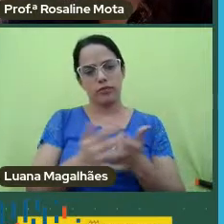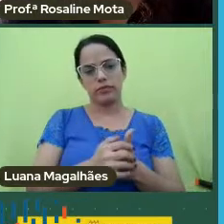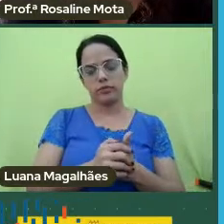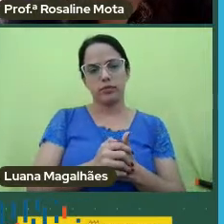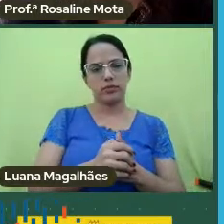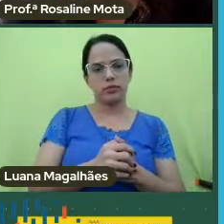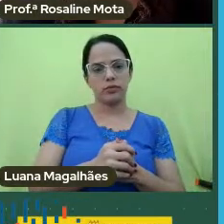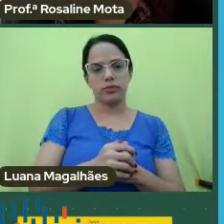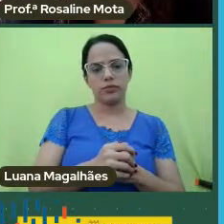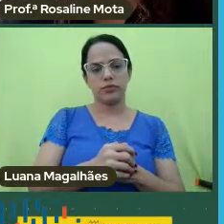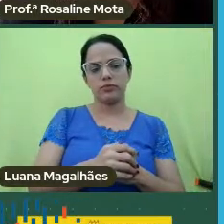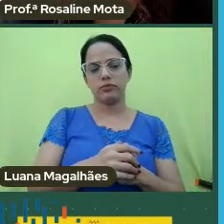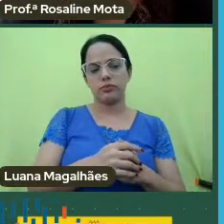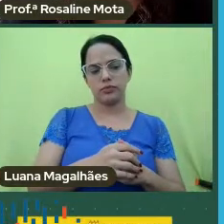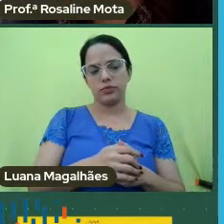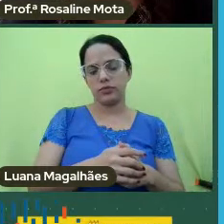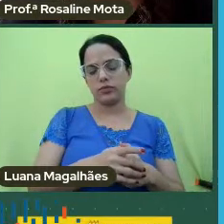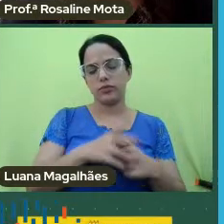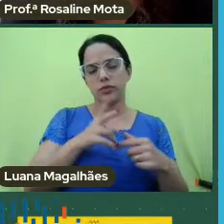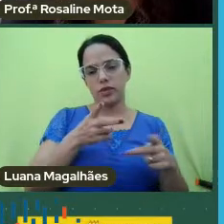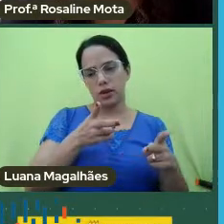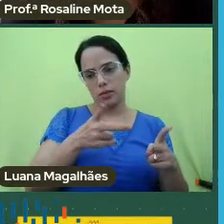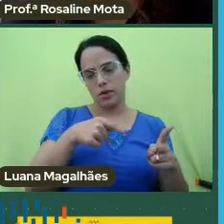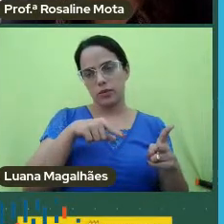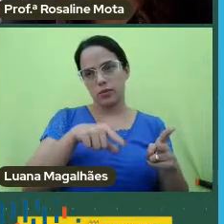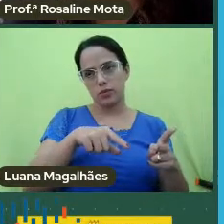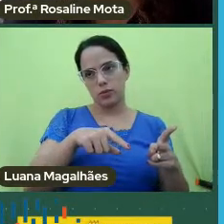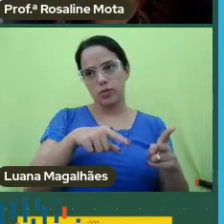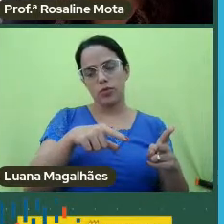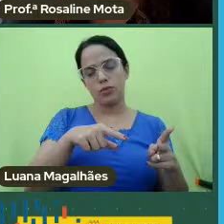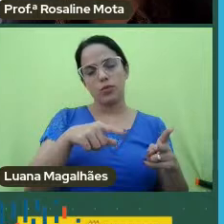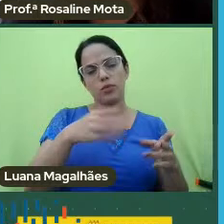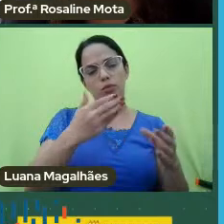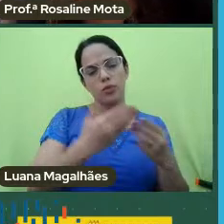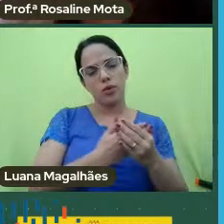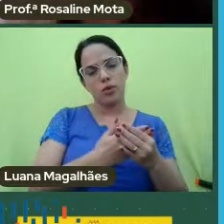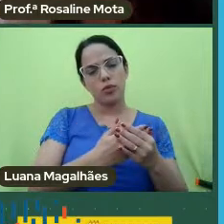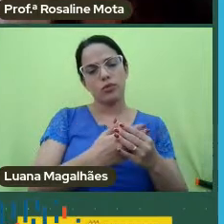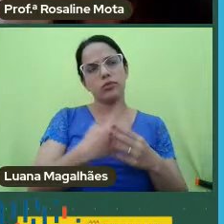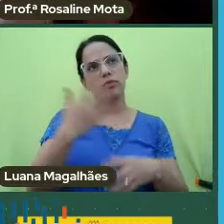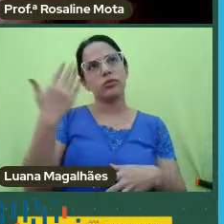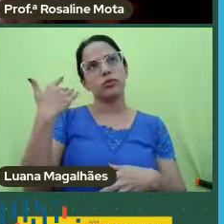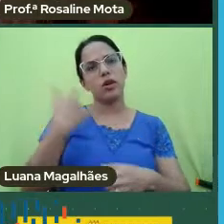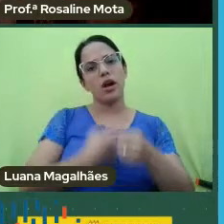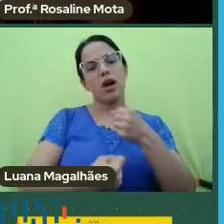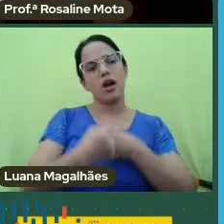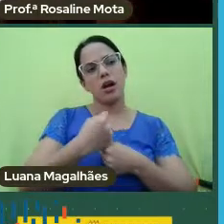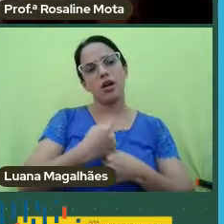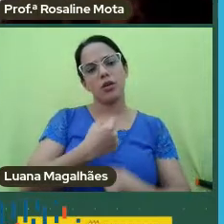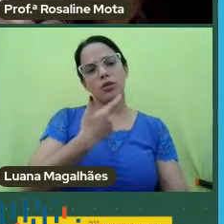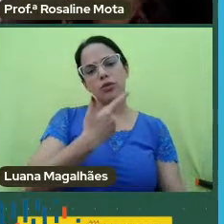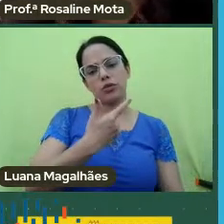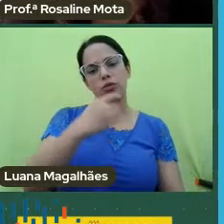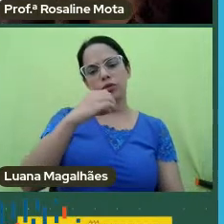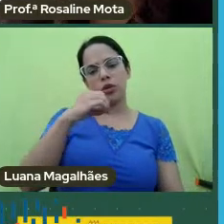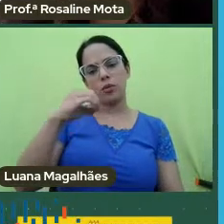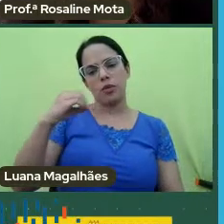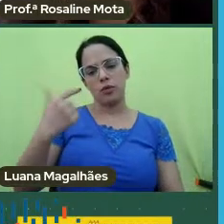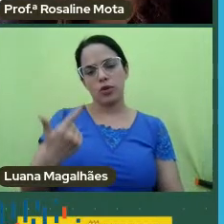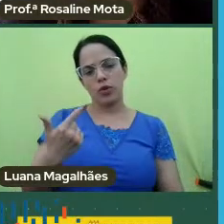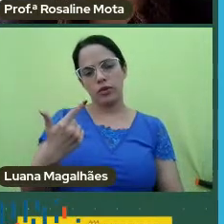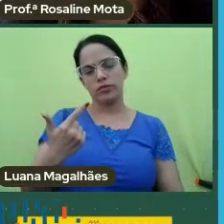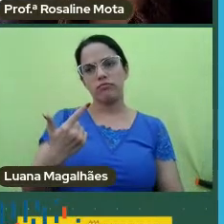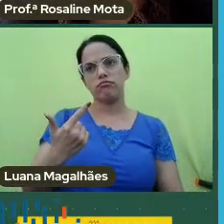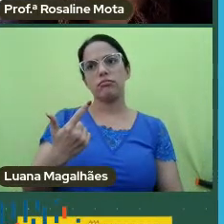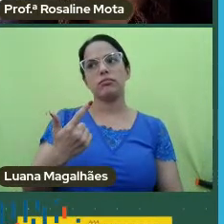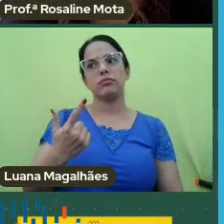que estão lá contidas nos prontuários. Então, lá em 2002, a gente tem